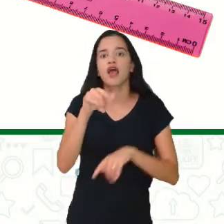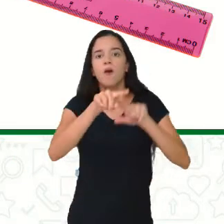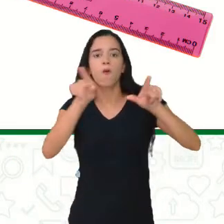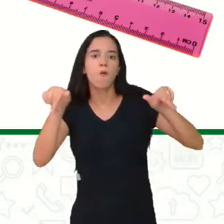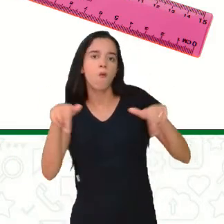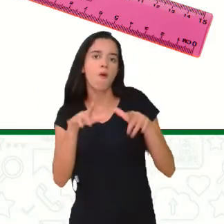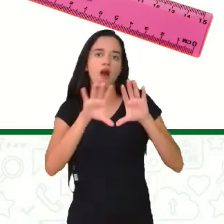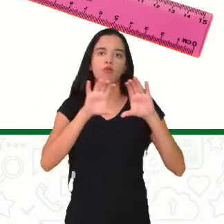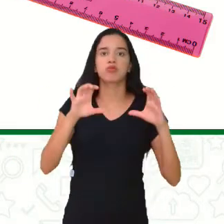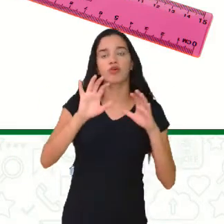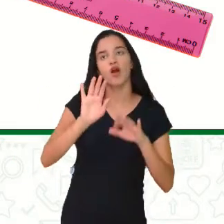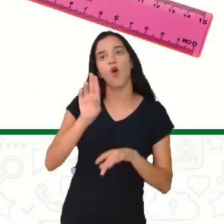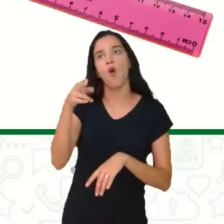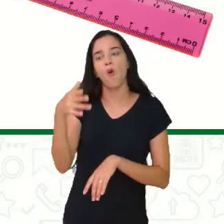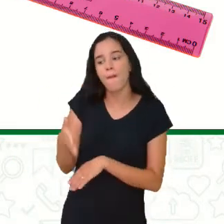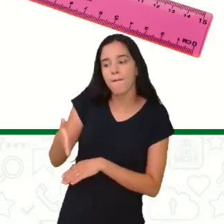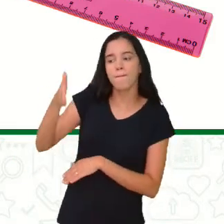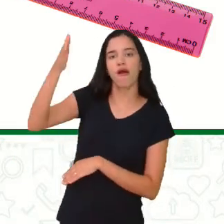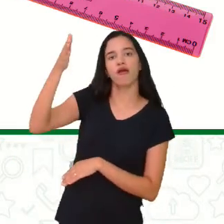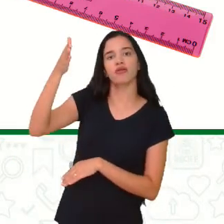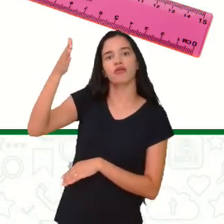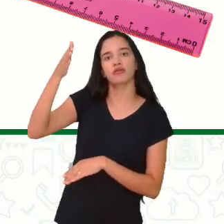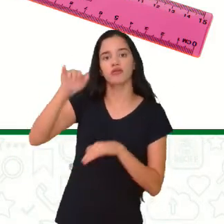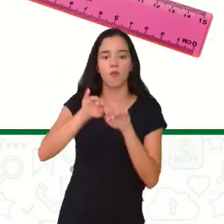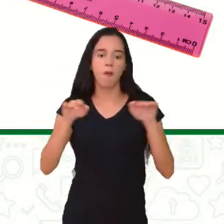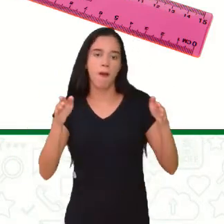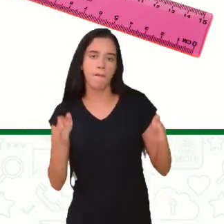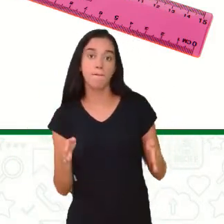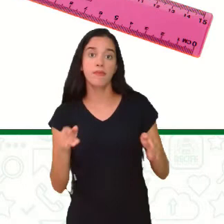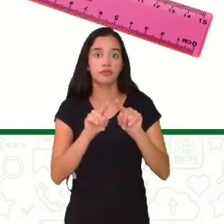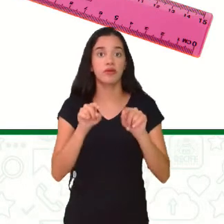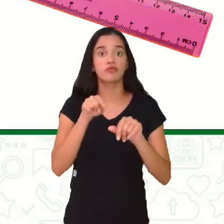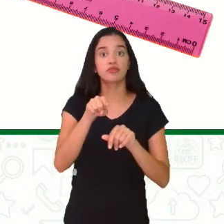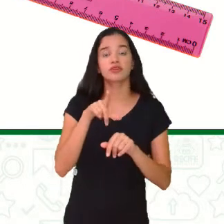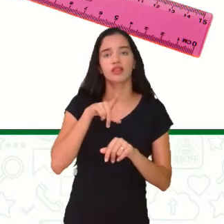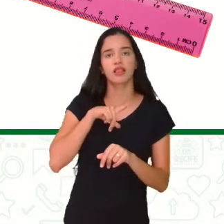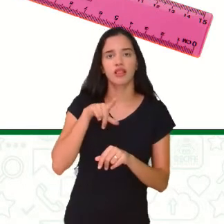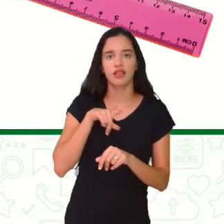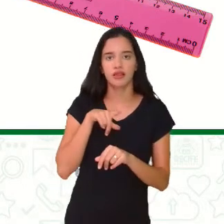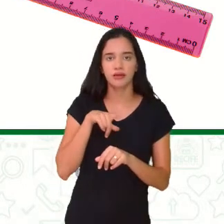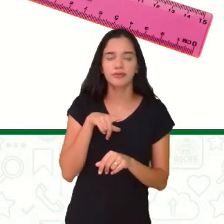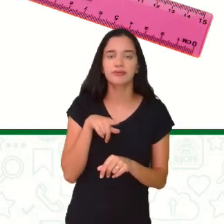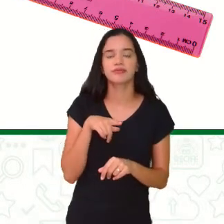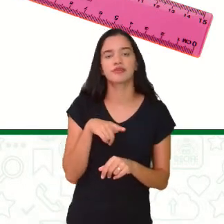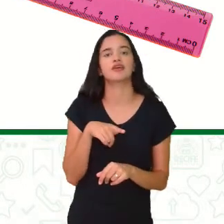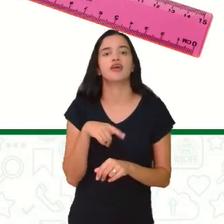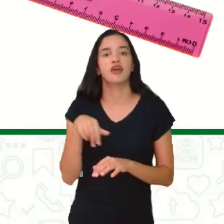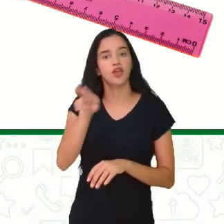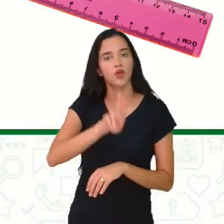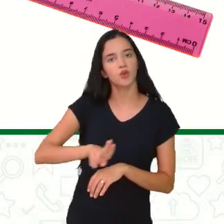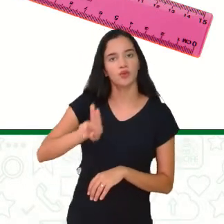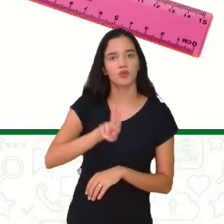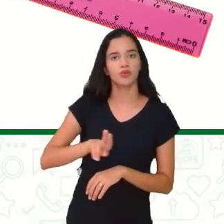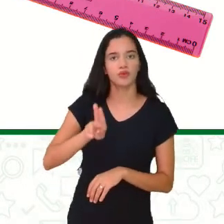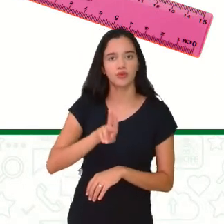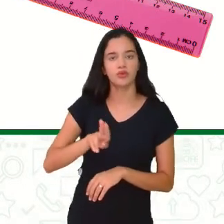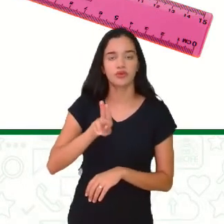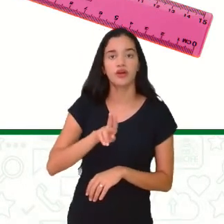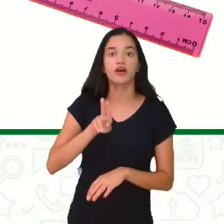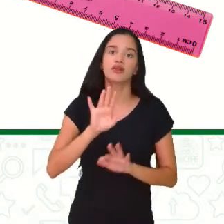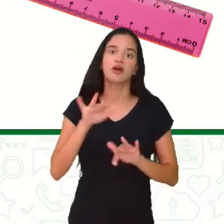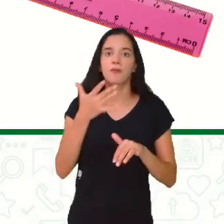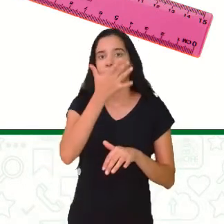uma parede, uma mesa, tá? Mas você tem a fita métrica, que geralmente ela é usada por